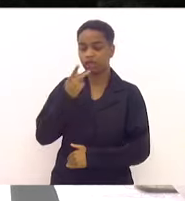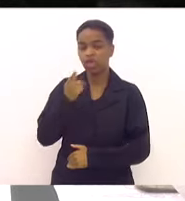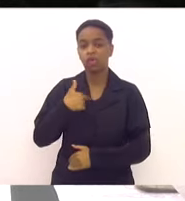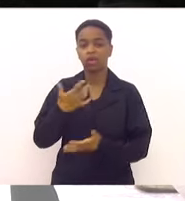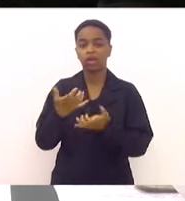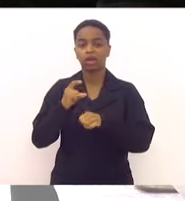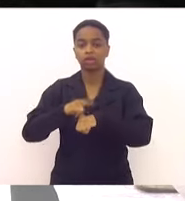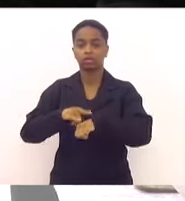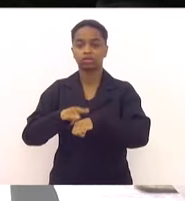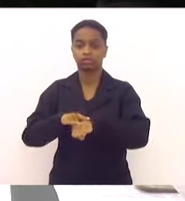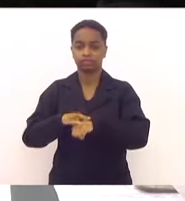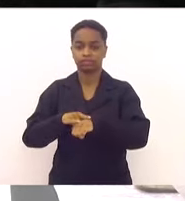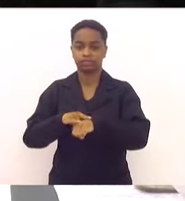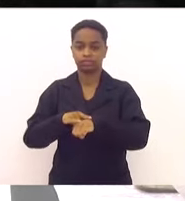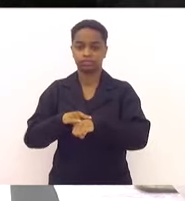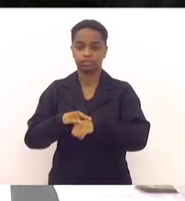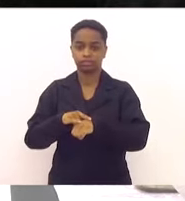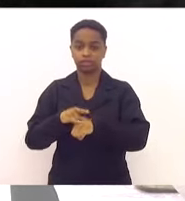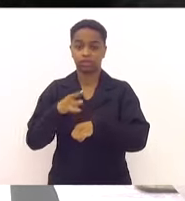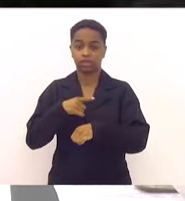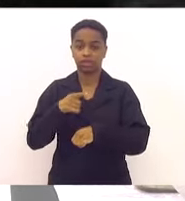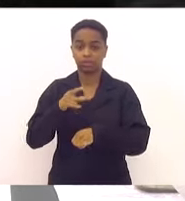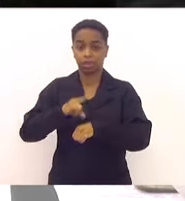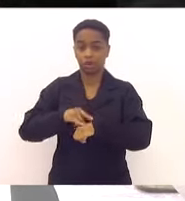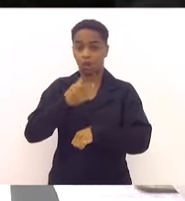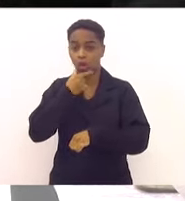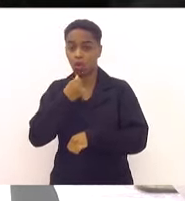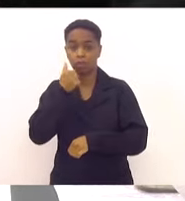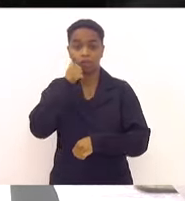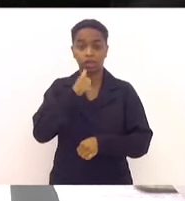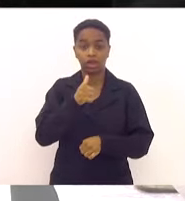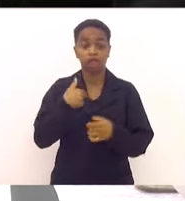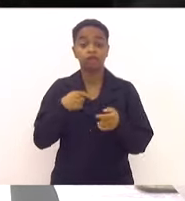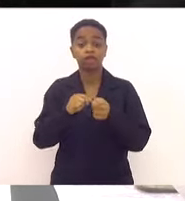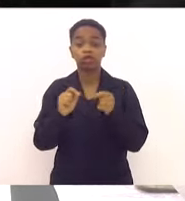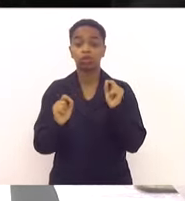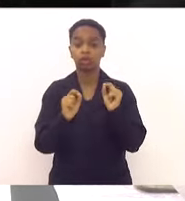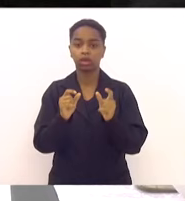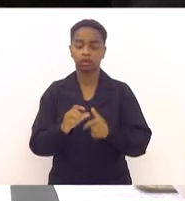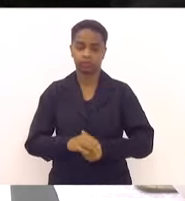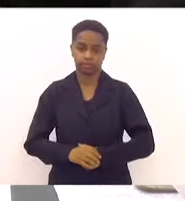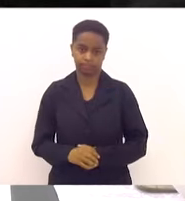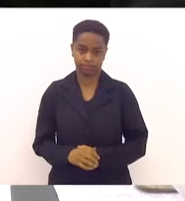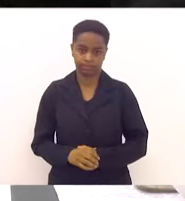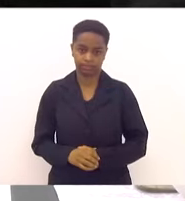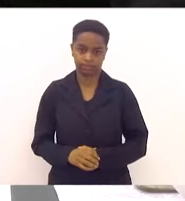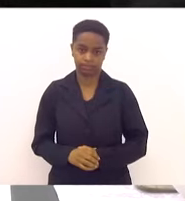xixi. Tinha banheiro de homem e mulher. E o que eu faço?